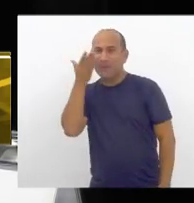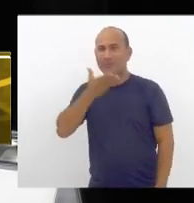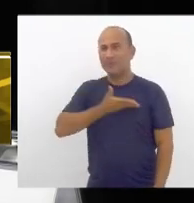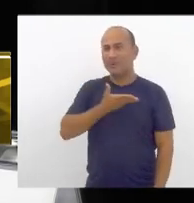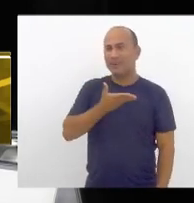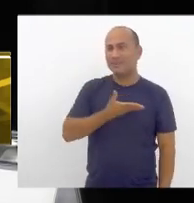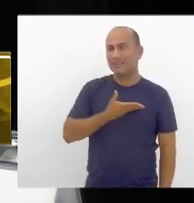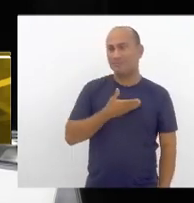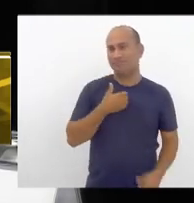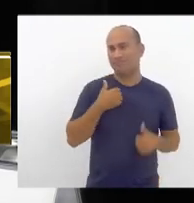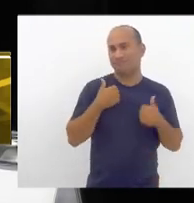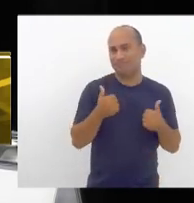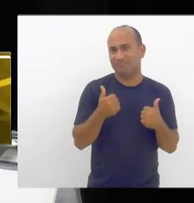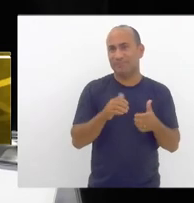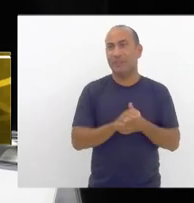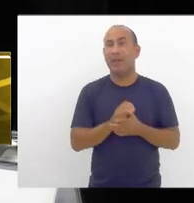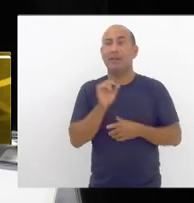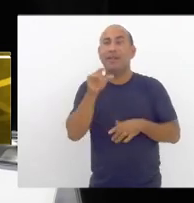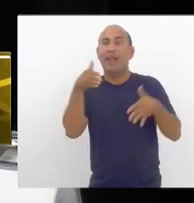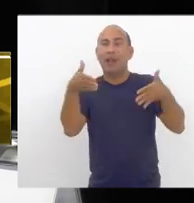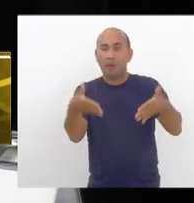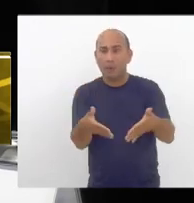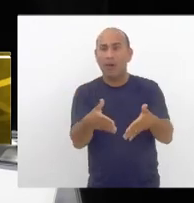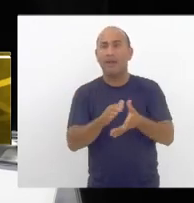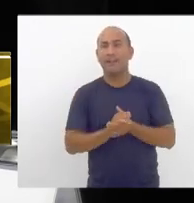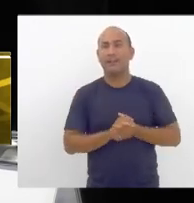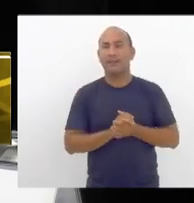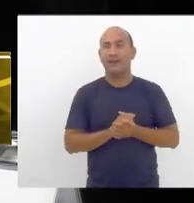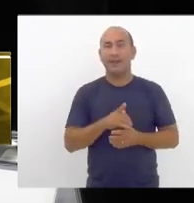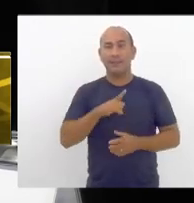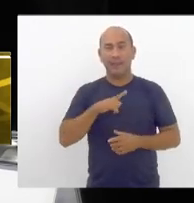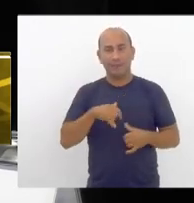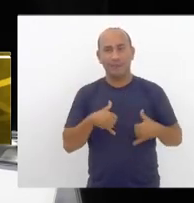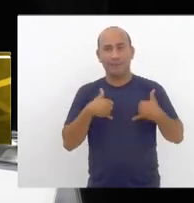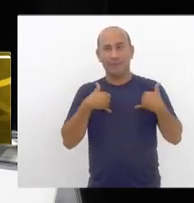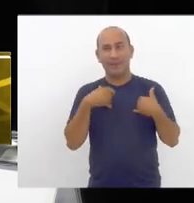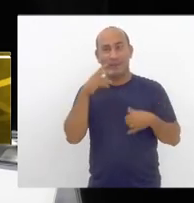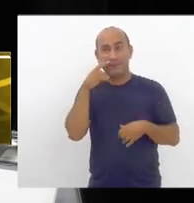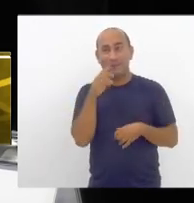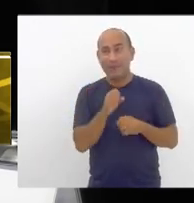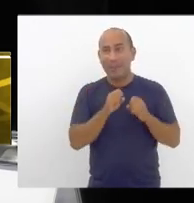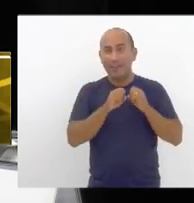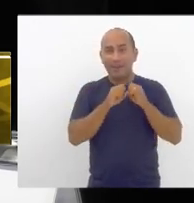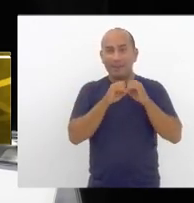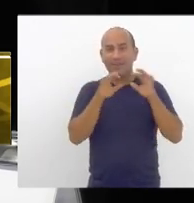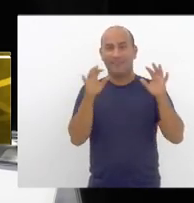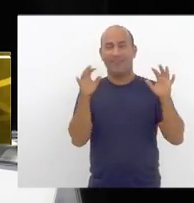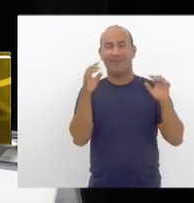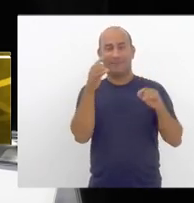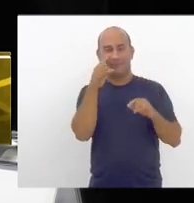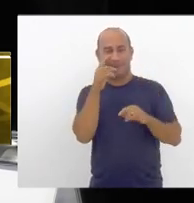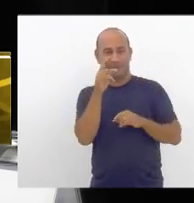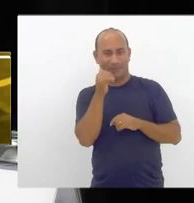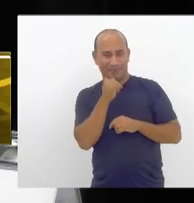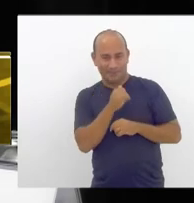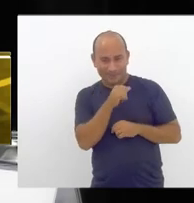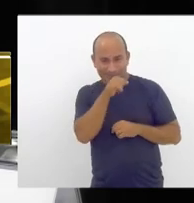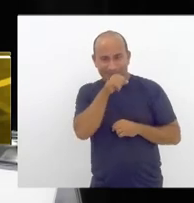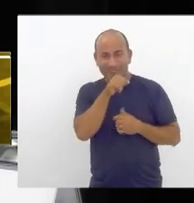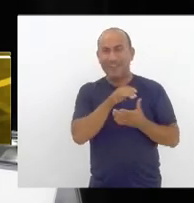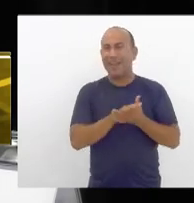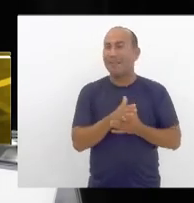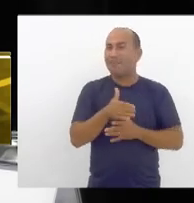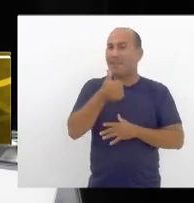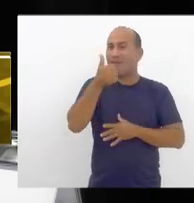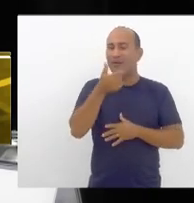generoso e que agora eu acabo de ter o orgulho de ver o brilho nos olhos da sua mãe é a melhor